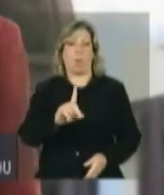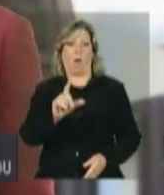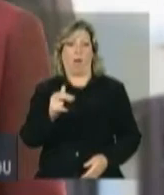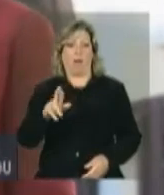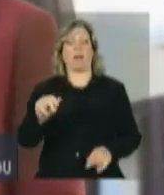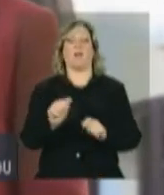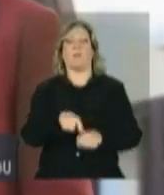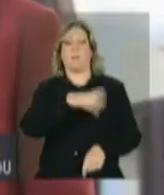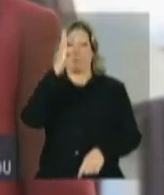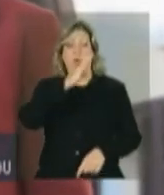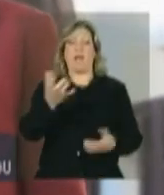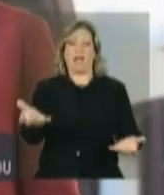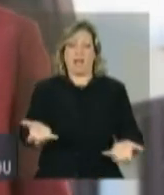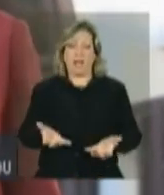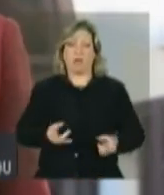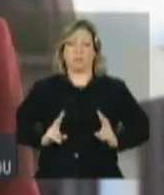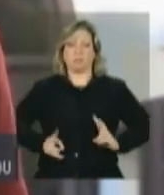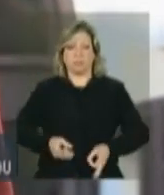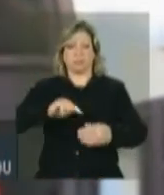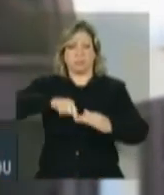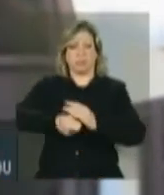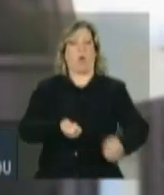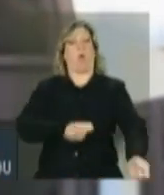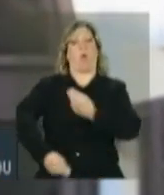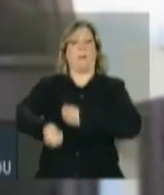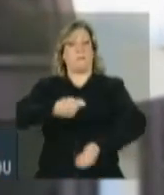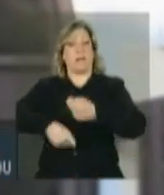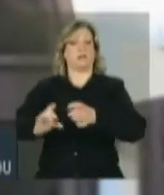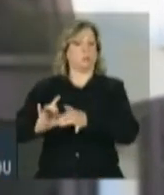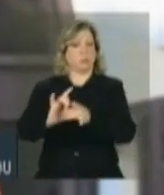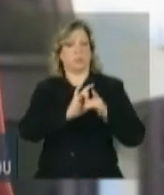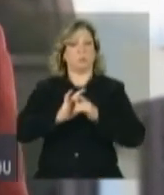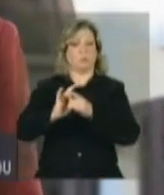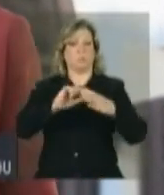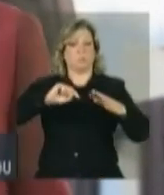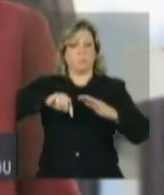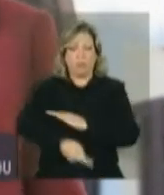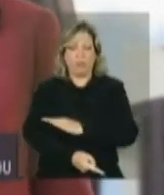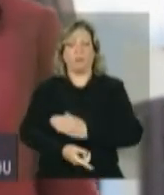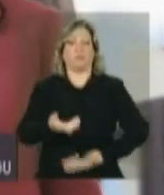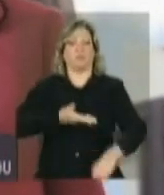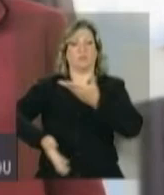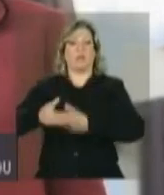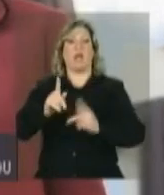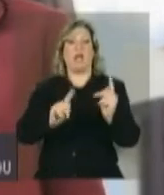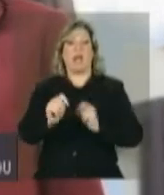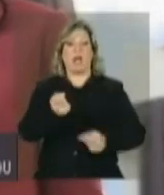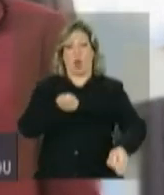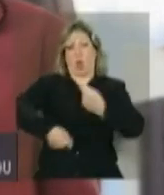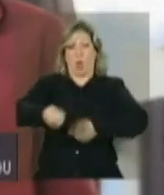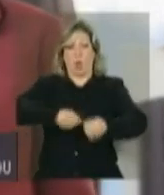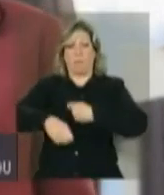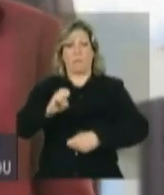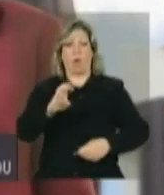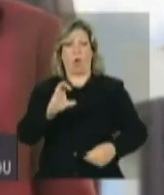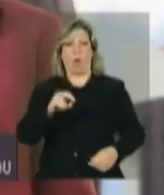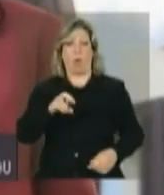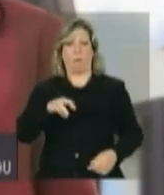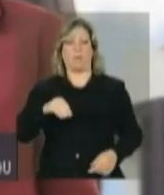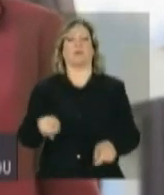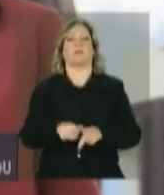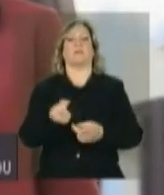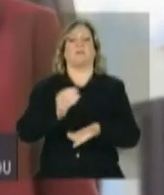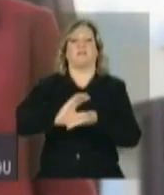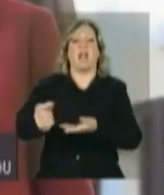Brasil quer estreitar seus laços comerciais, seus laços econômicos e laços de